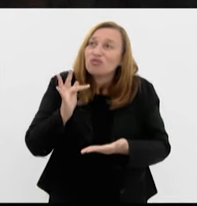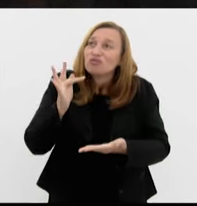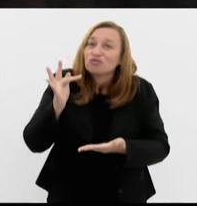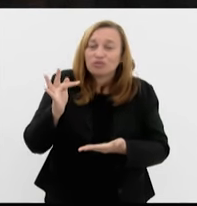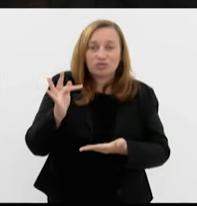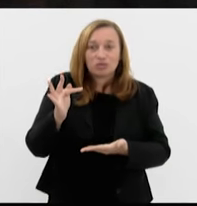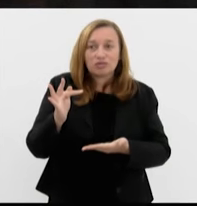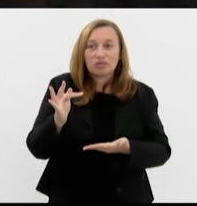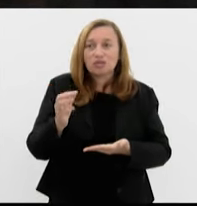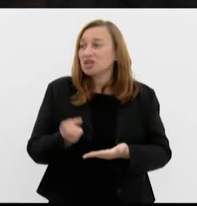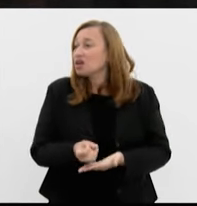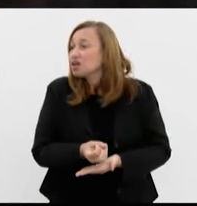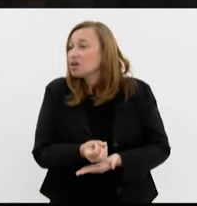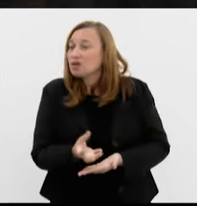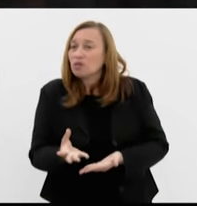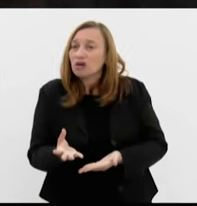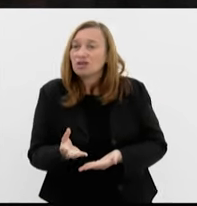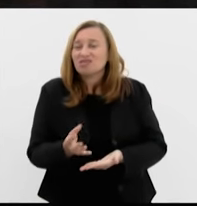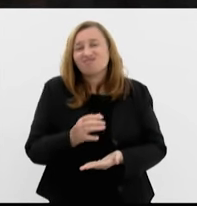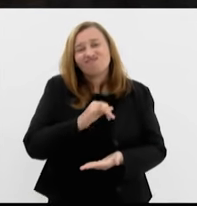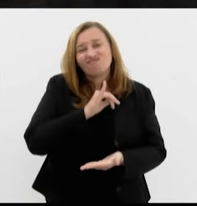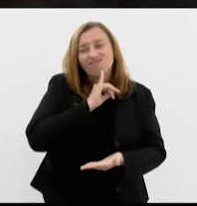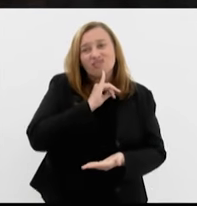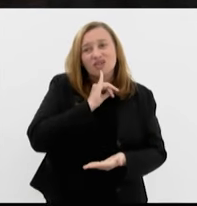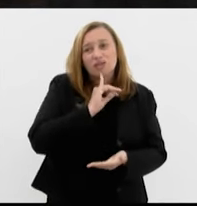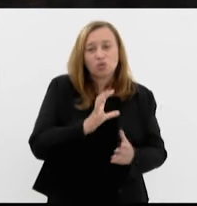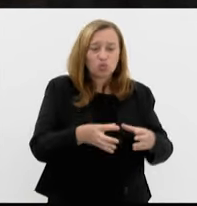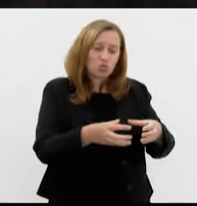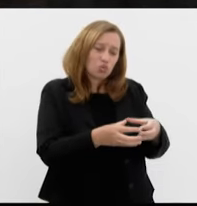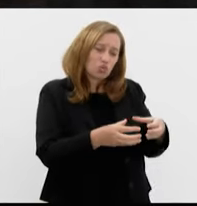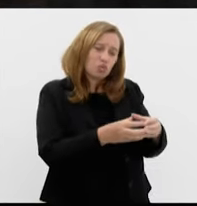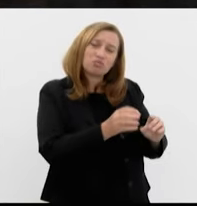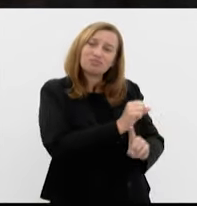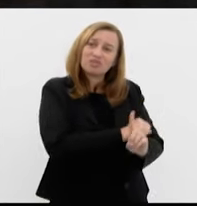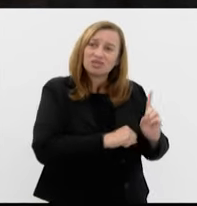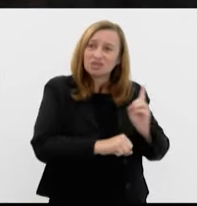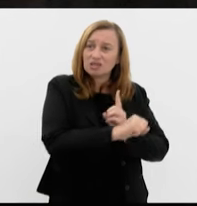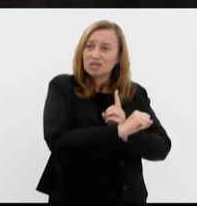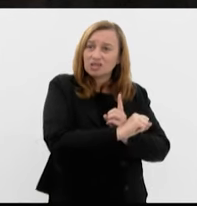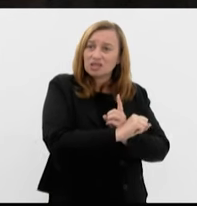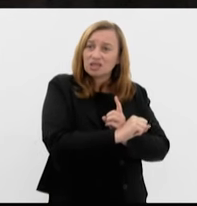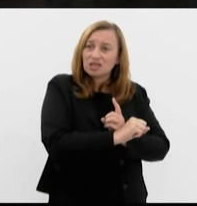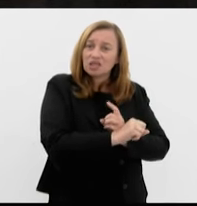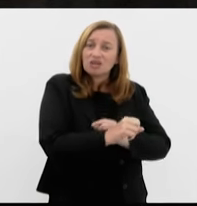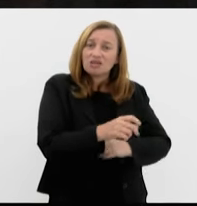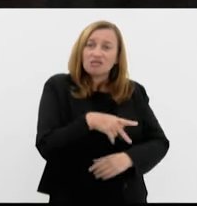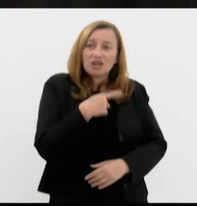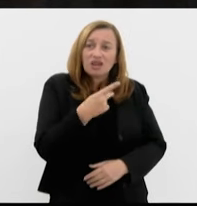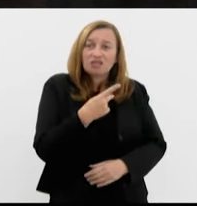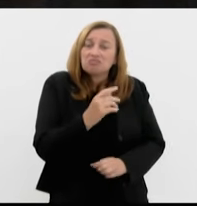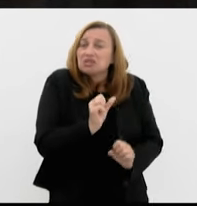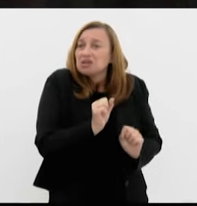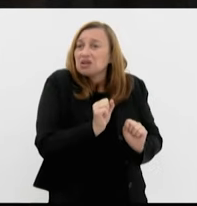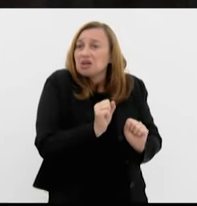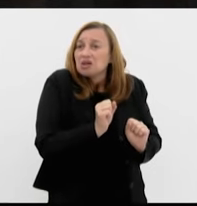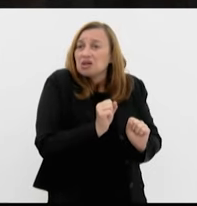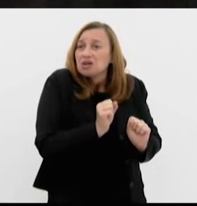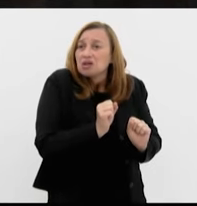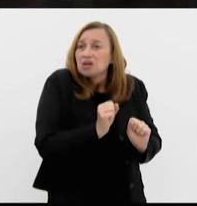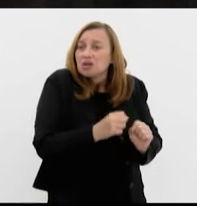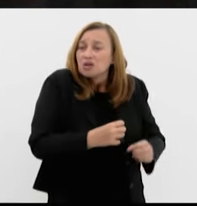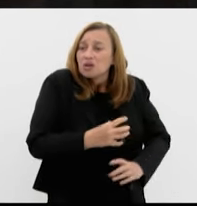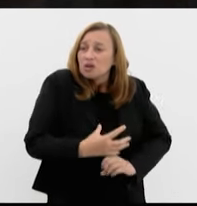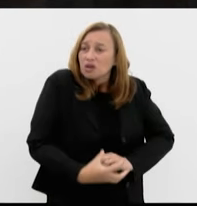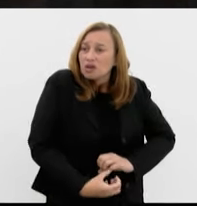há infelizmente uma ala da sociedade dizendo que é possível acabar com